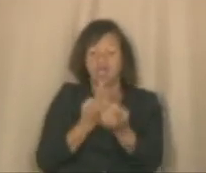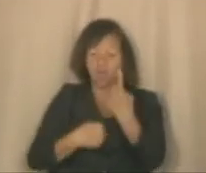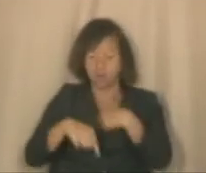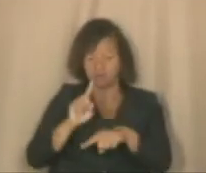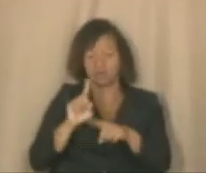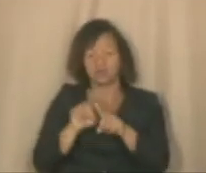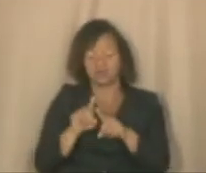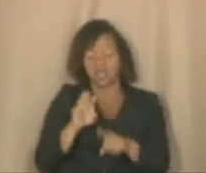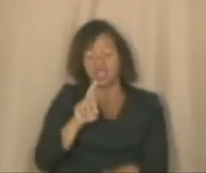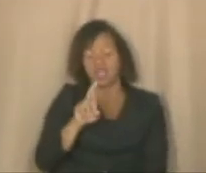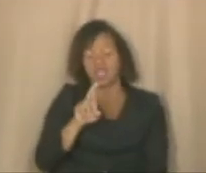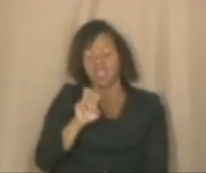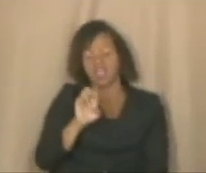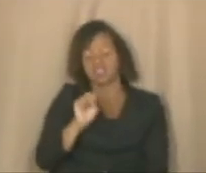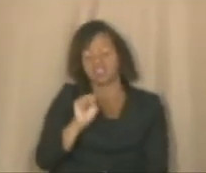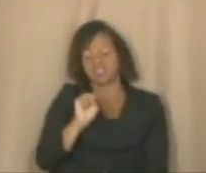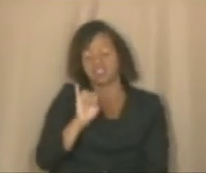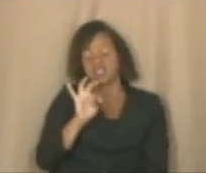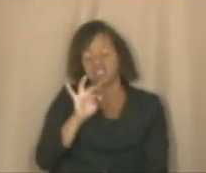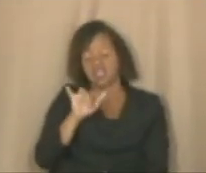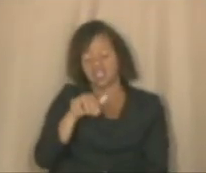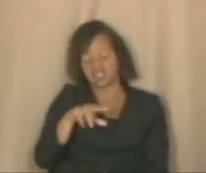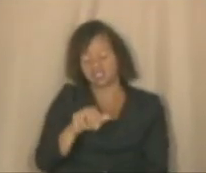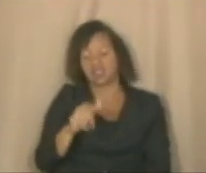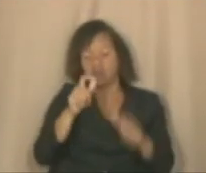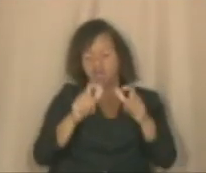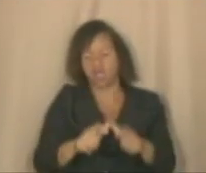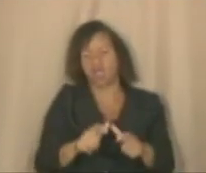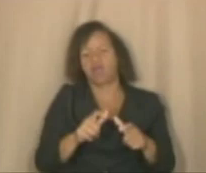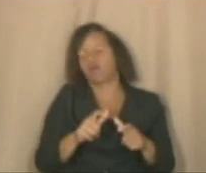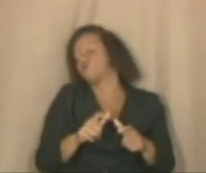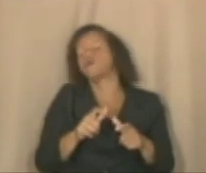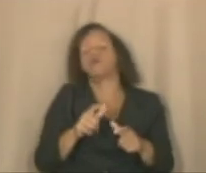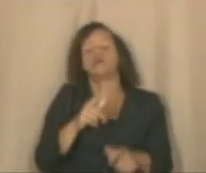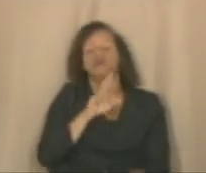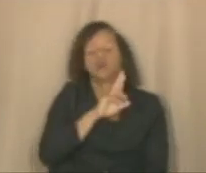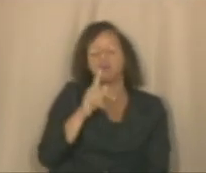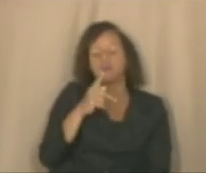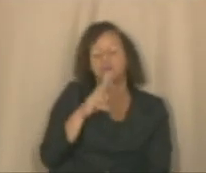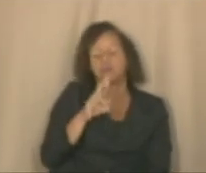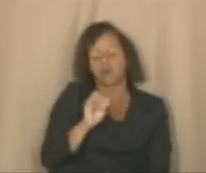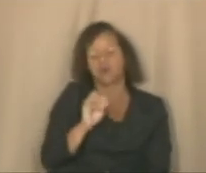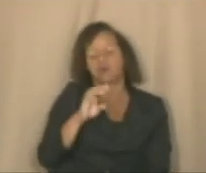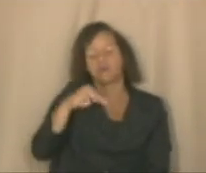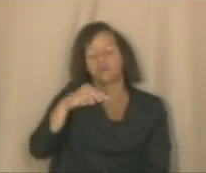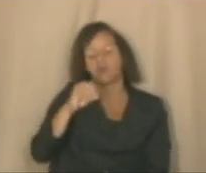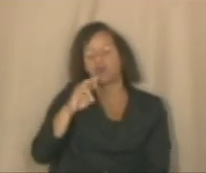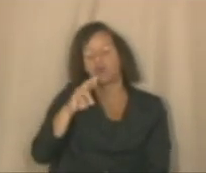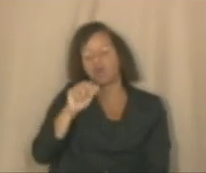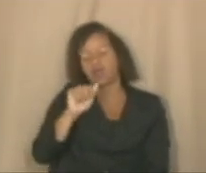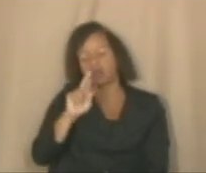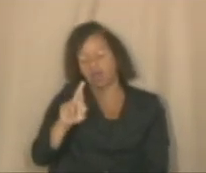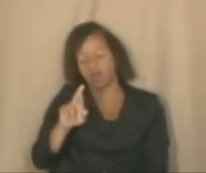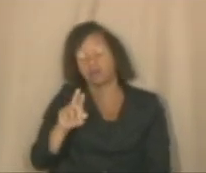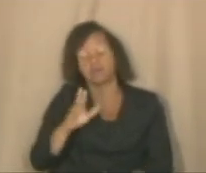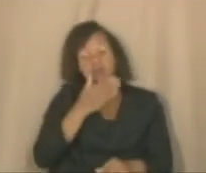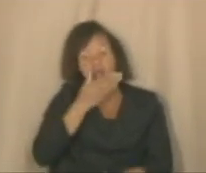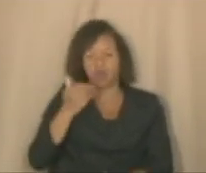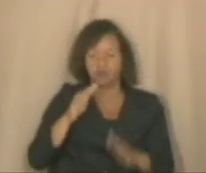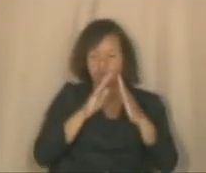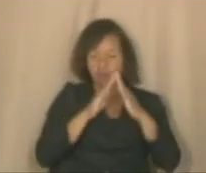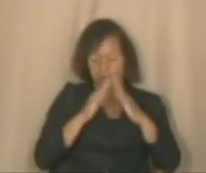e Resiliência Urbana em Áreas de Vulnerabilidade Social, o Programa Promorar, irá melhorar as condições de vida em